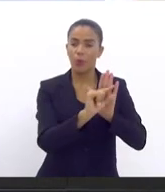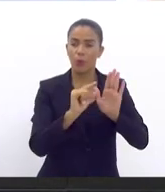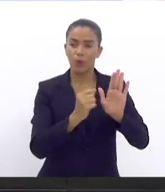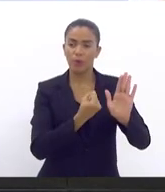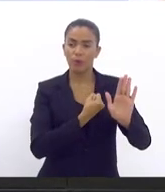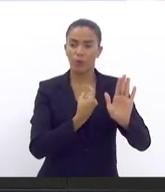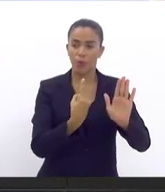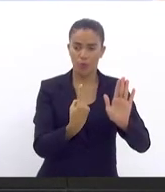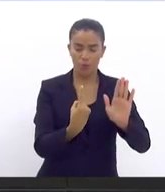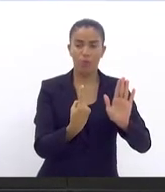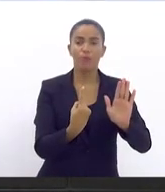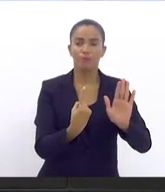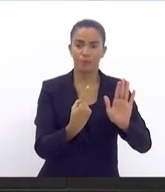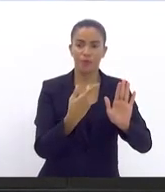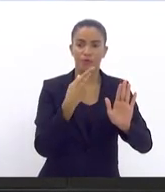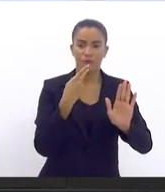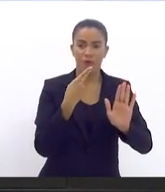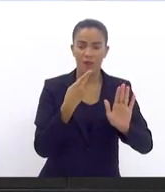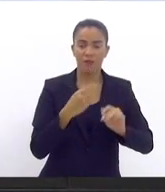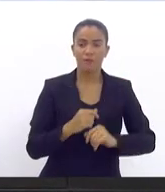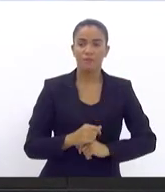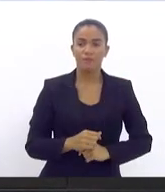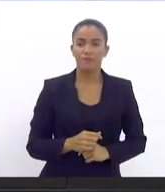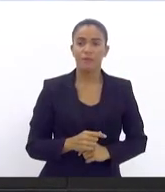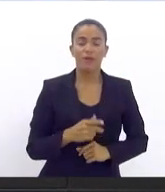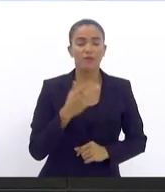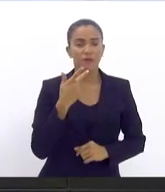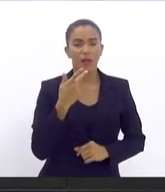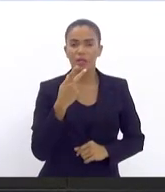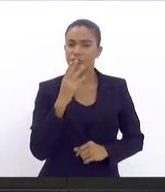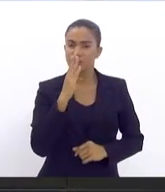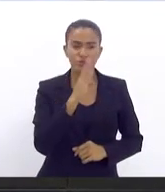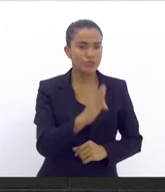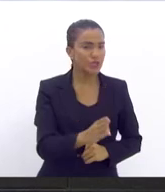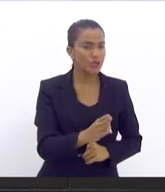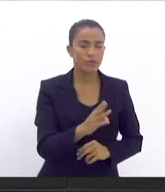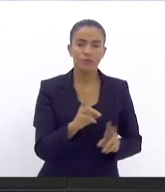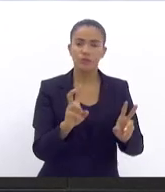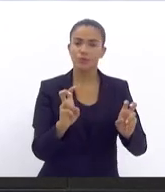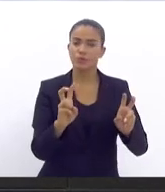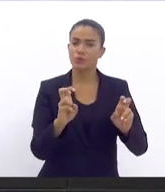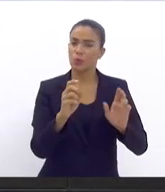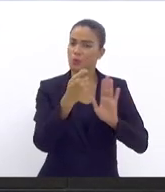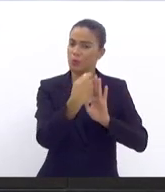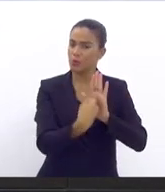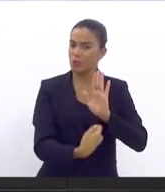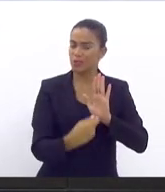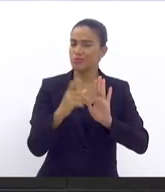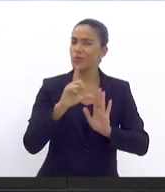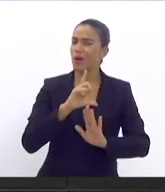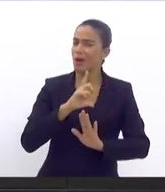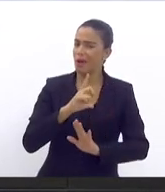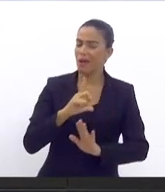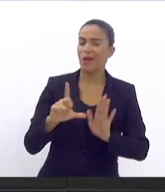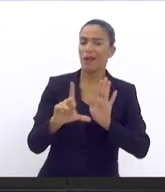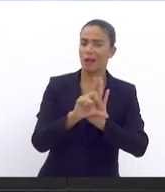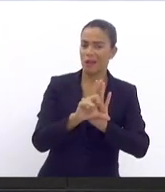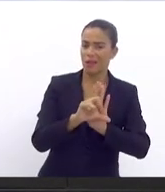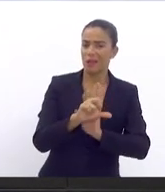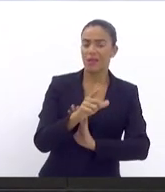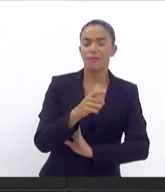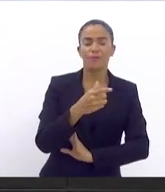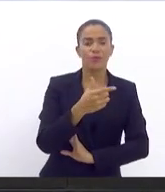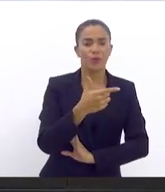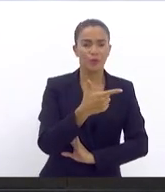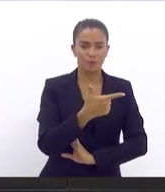item 2, que a deputada Célia menciona, ele fala diretamente sobre um texto da lei já vigente 7.314